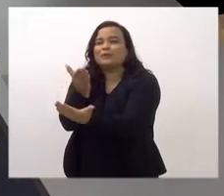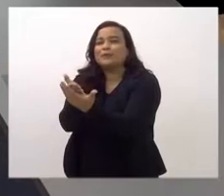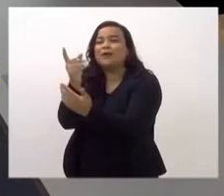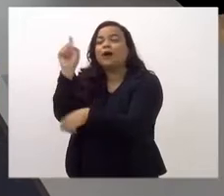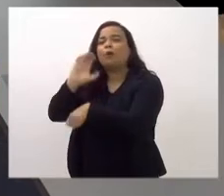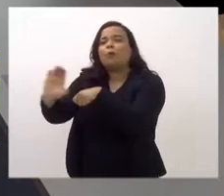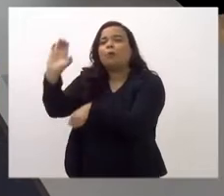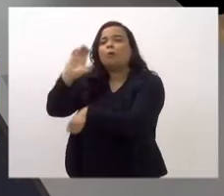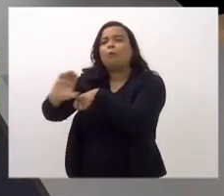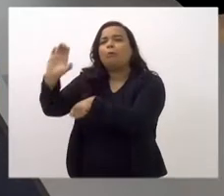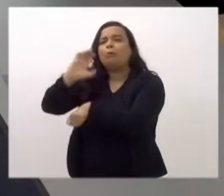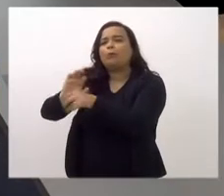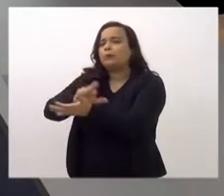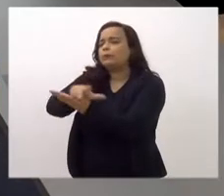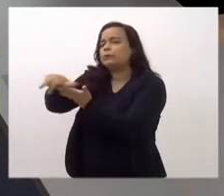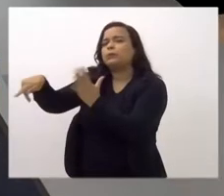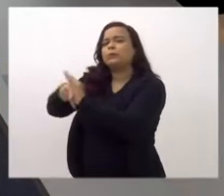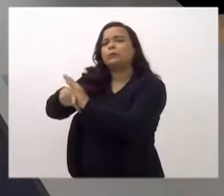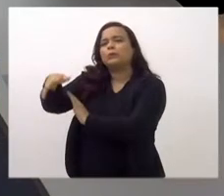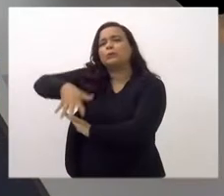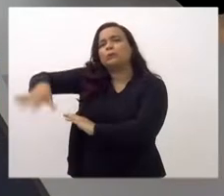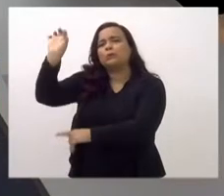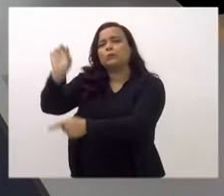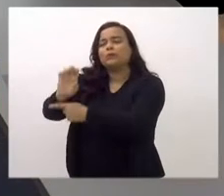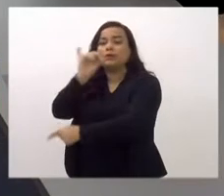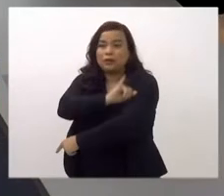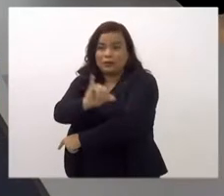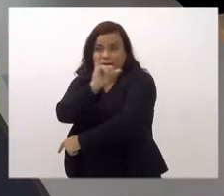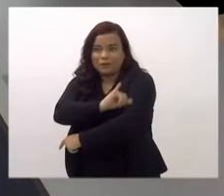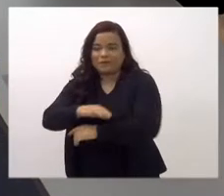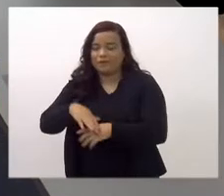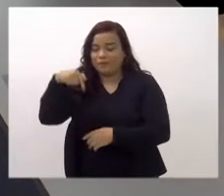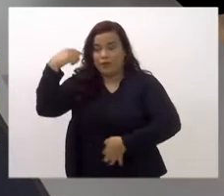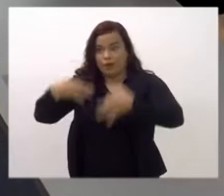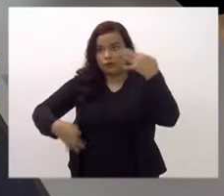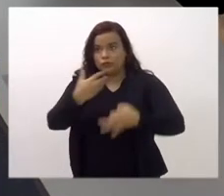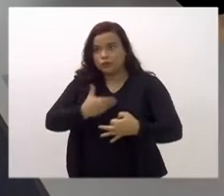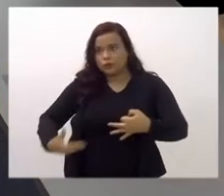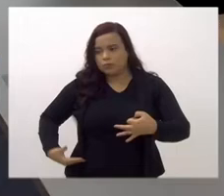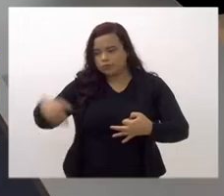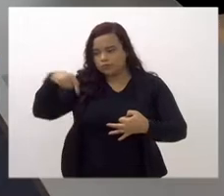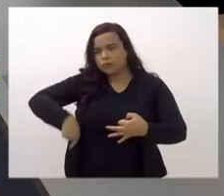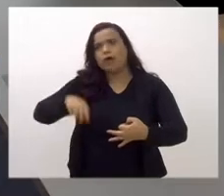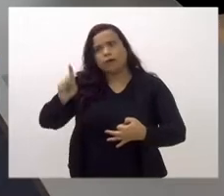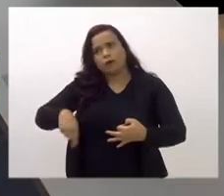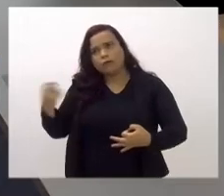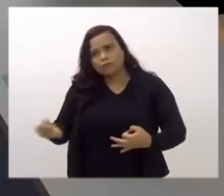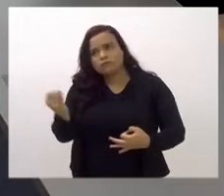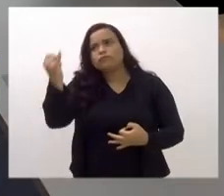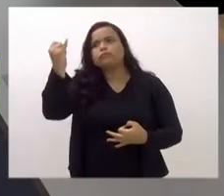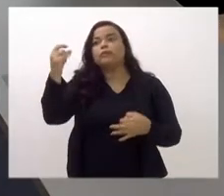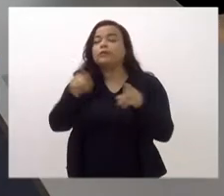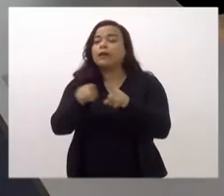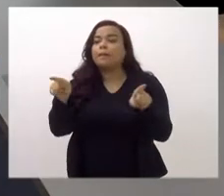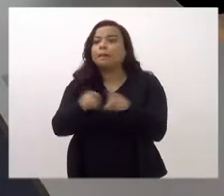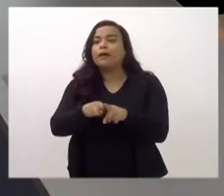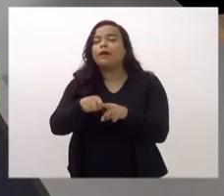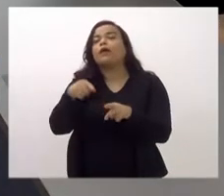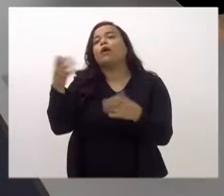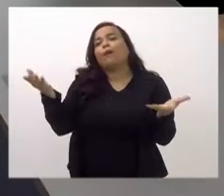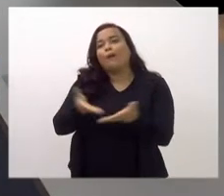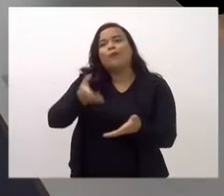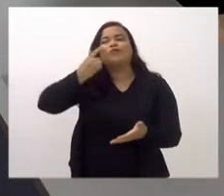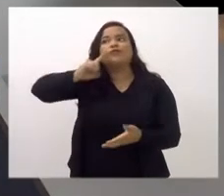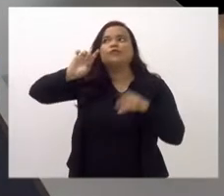subsequentes no estado do Rio de Janeiro. Essa é uma audiência pública muito importante, aliás, num dia também muito importante